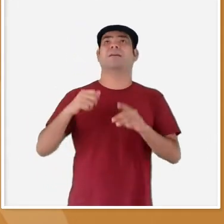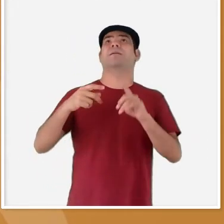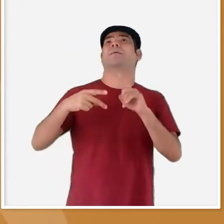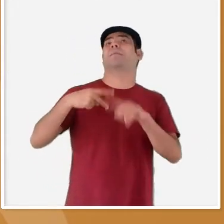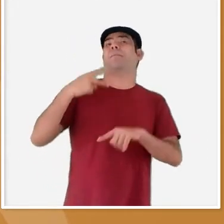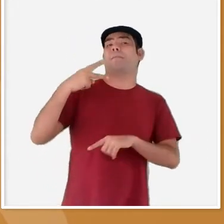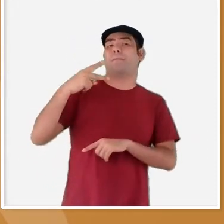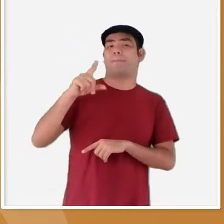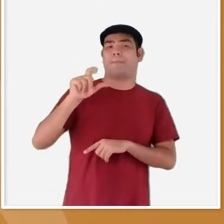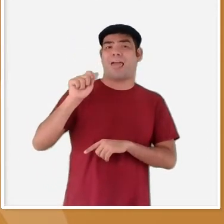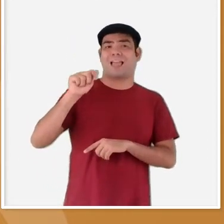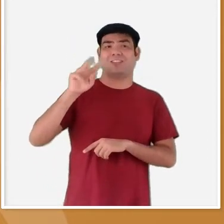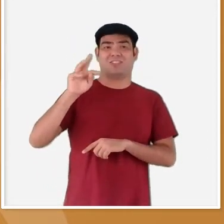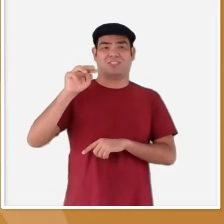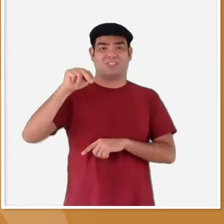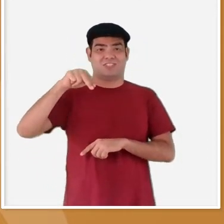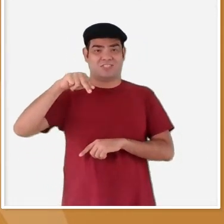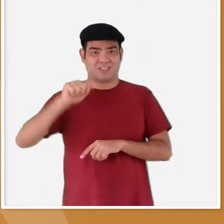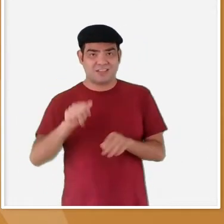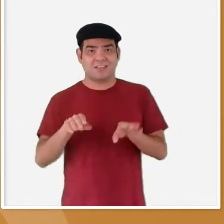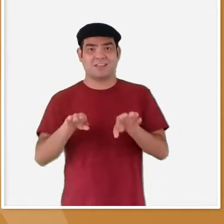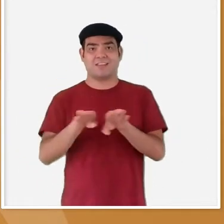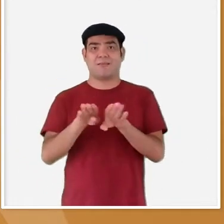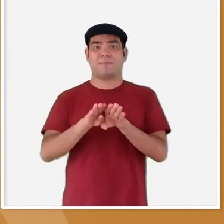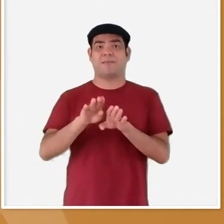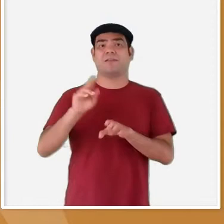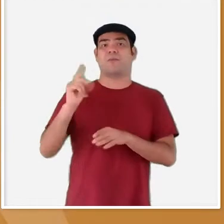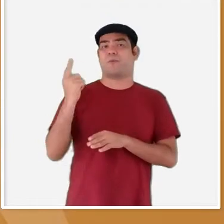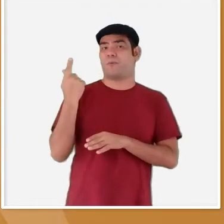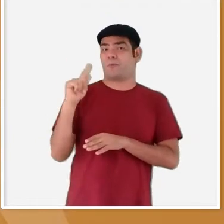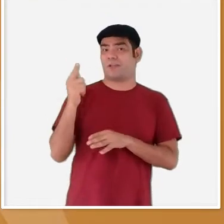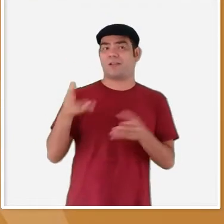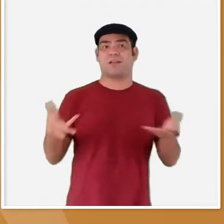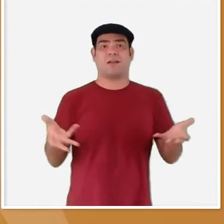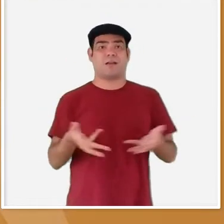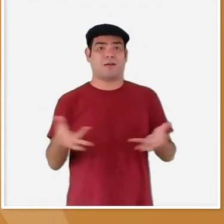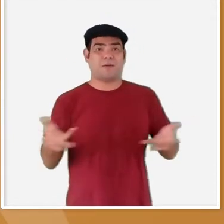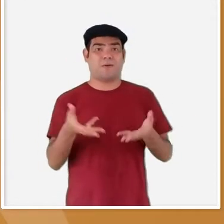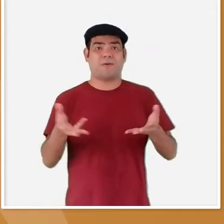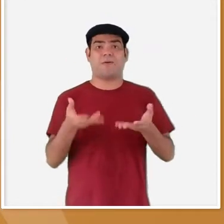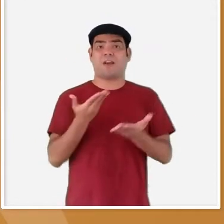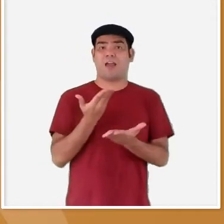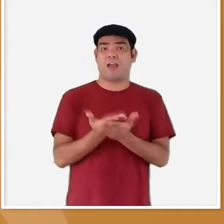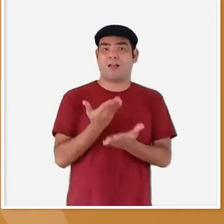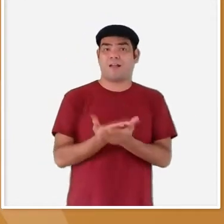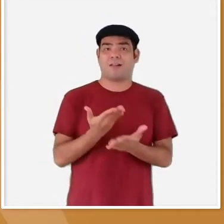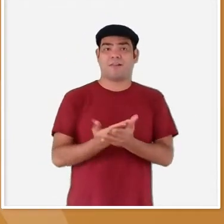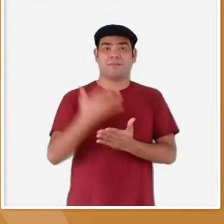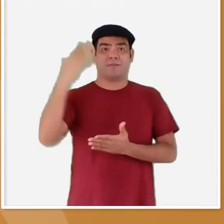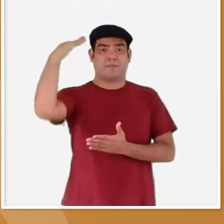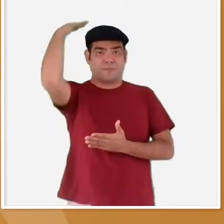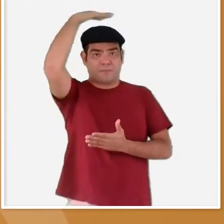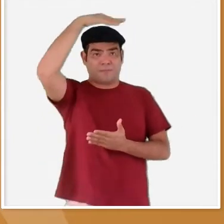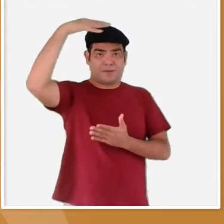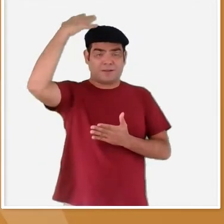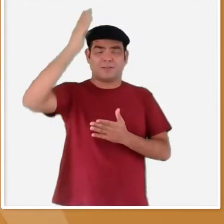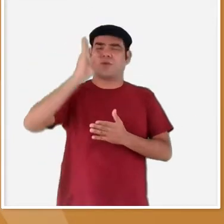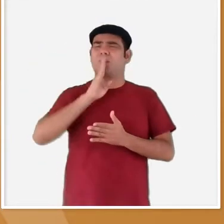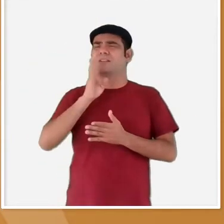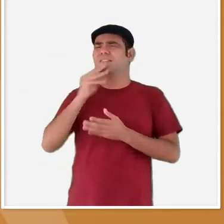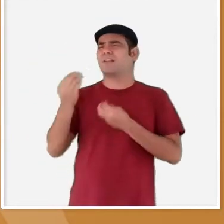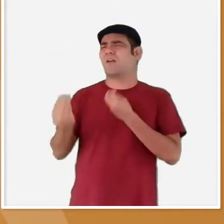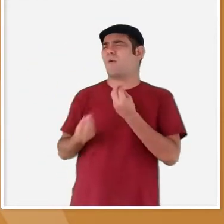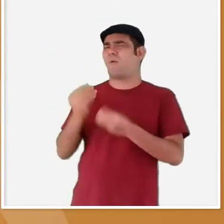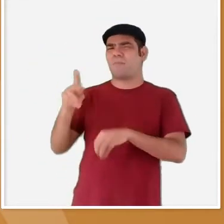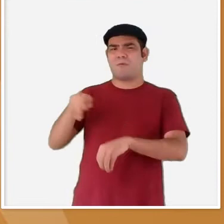bom? A gente vai ter a aula agora sobre México e vamos aí conhecer um pouco mais sobre esse país que muito influencia